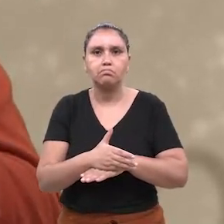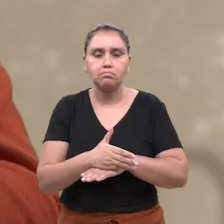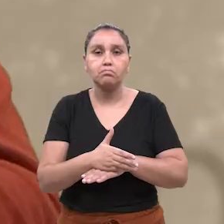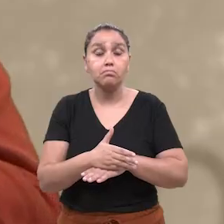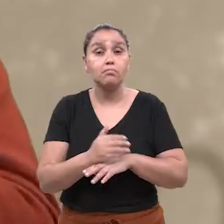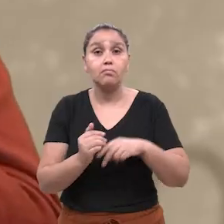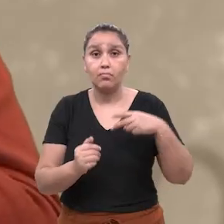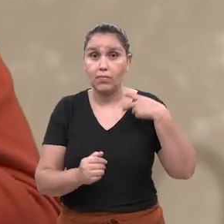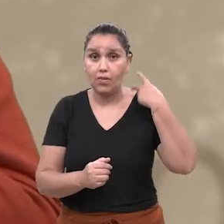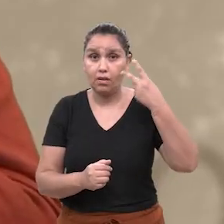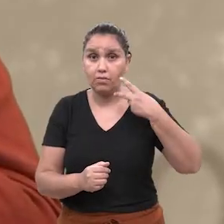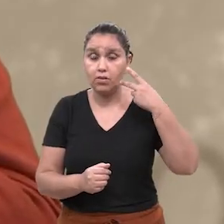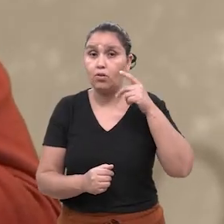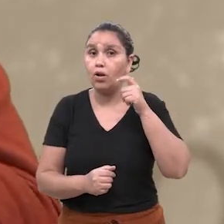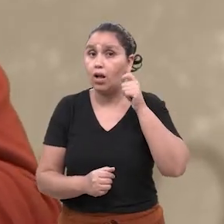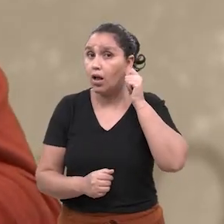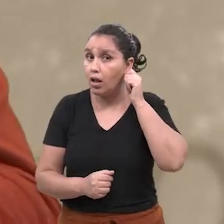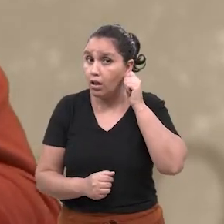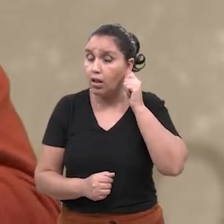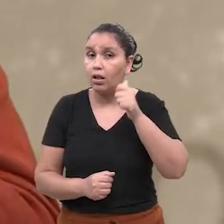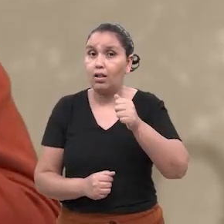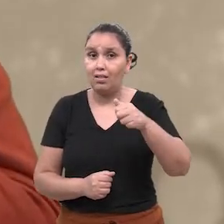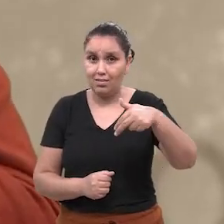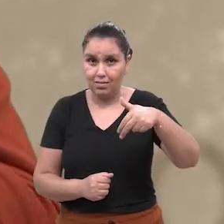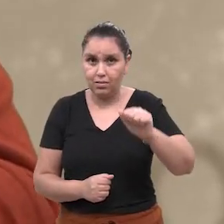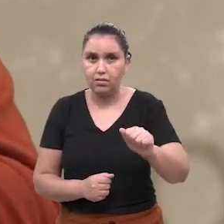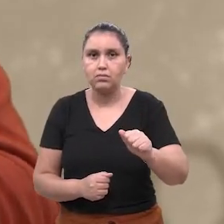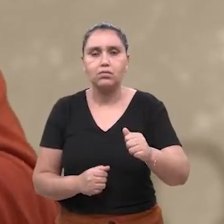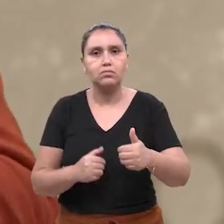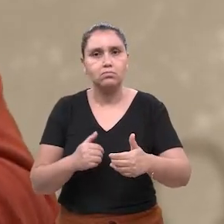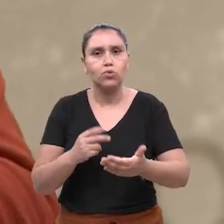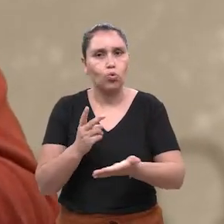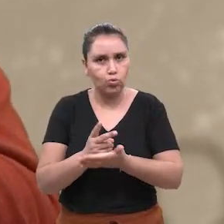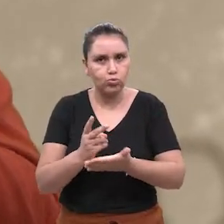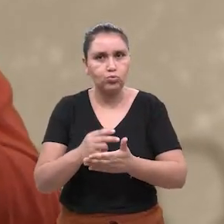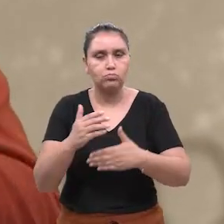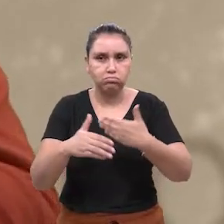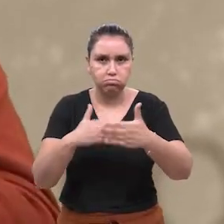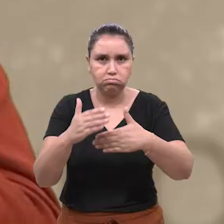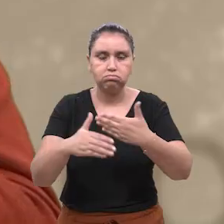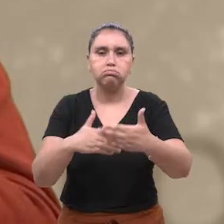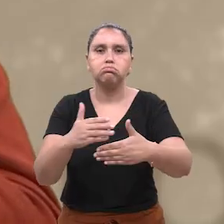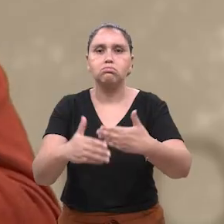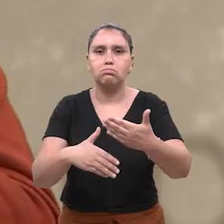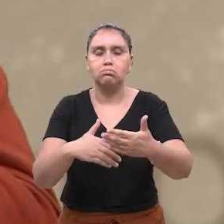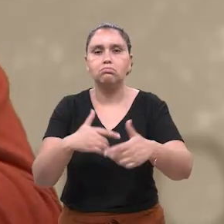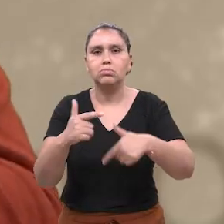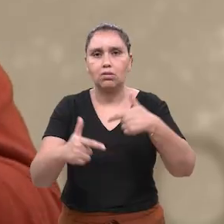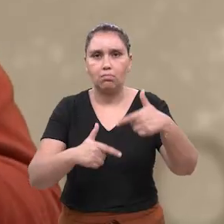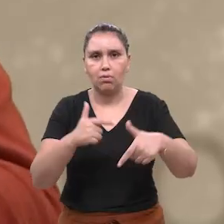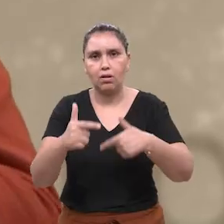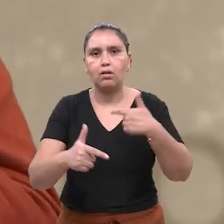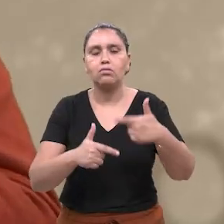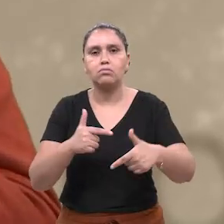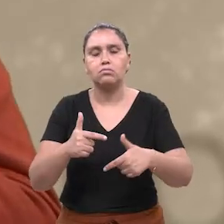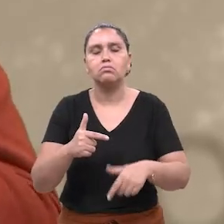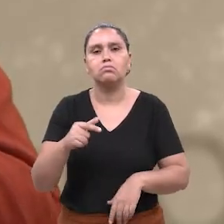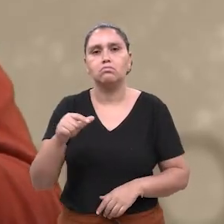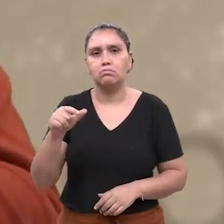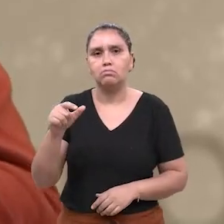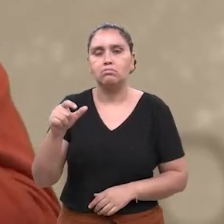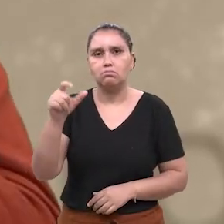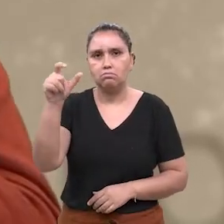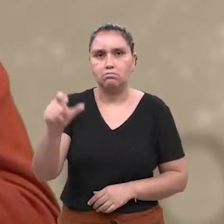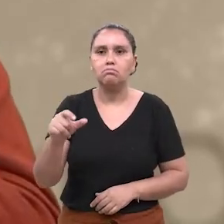2020 e a vereadora Ana de Oliveira, na presidência dela, deu sequência e é claro que com o